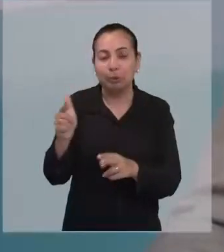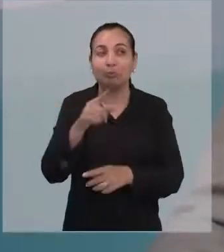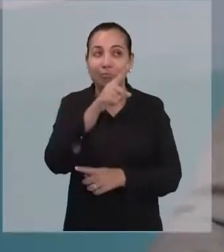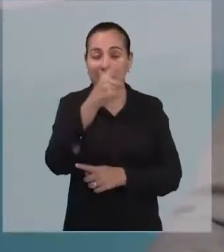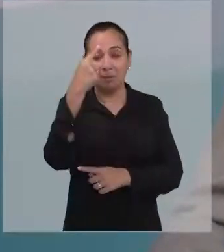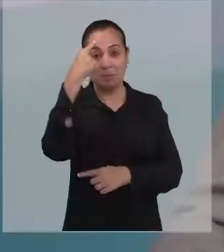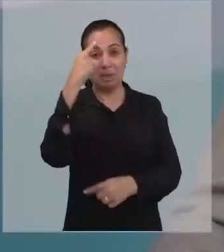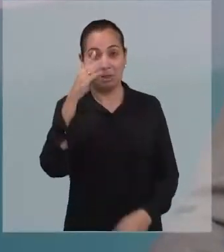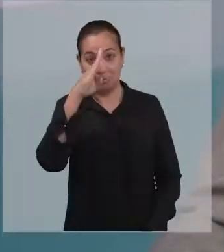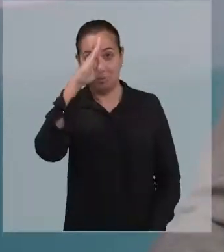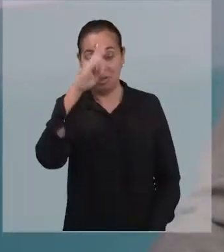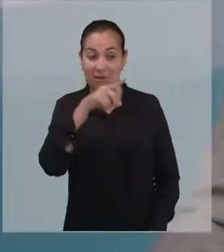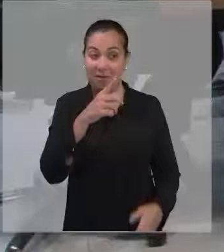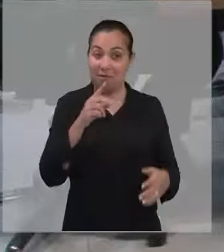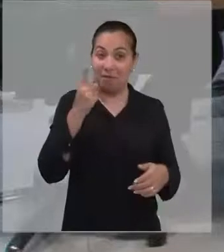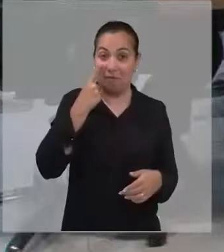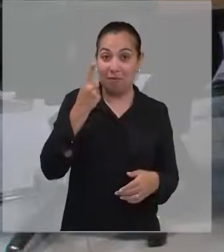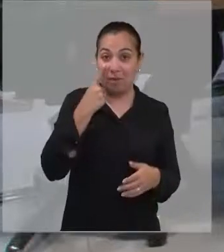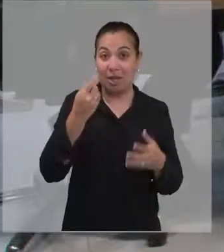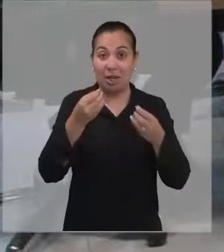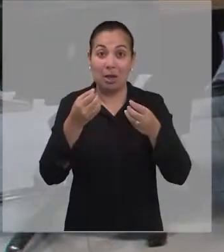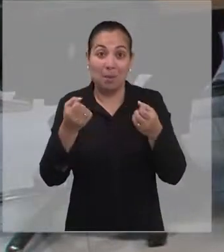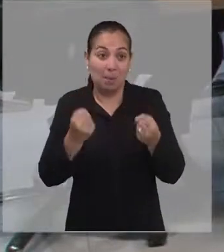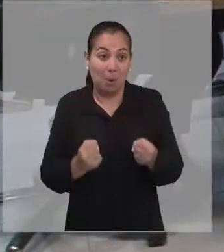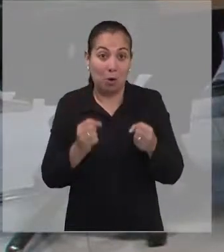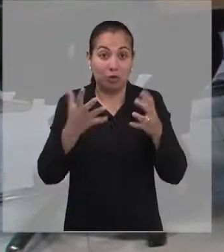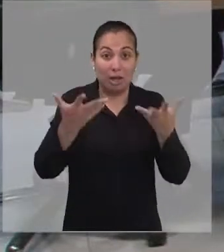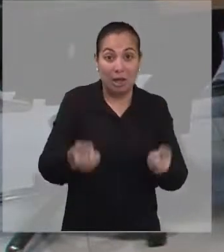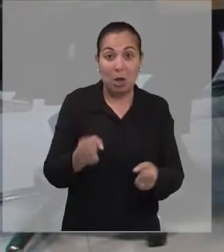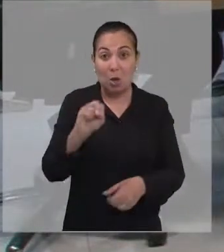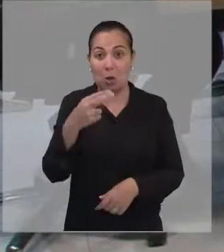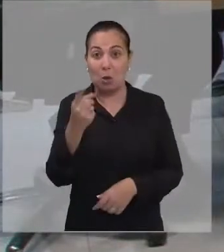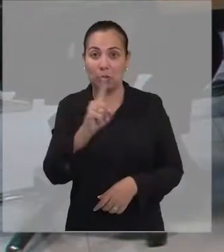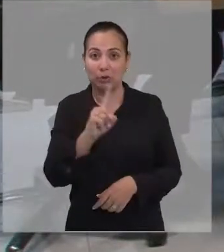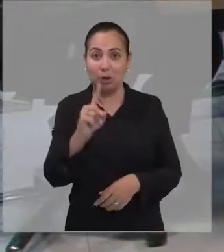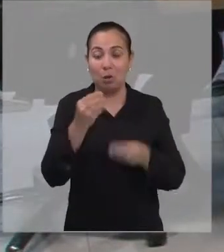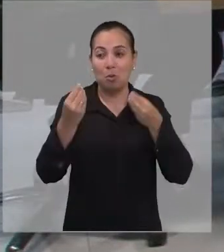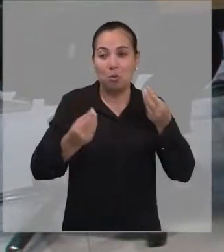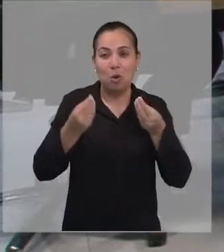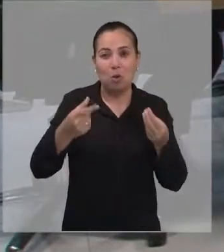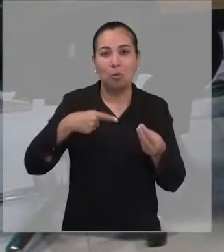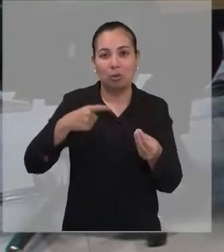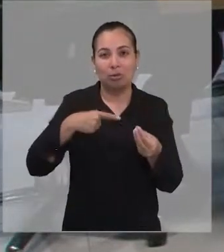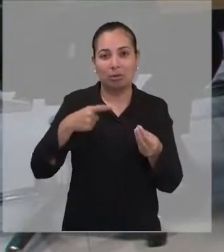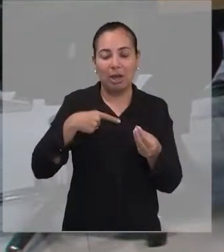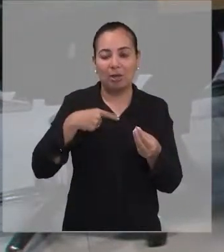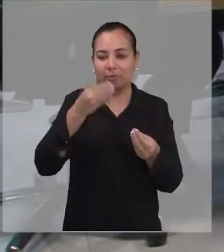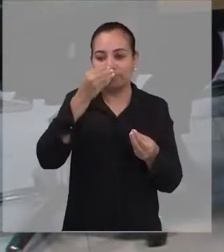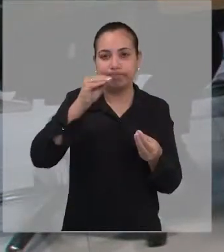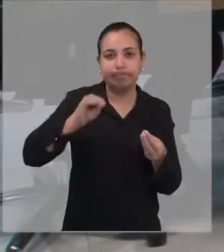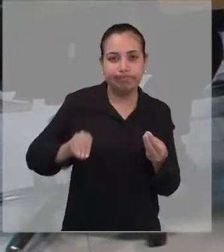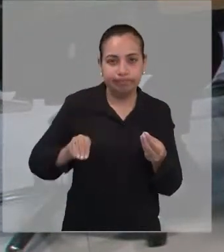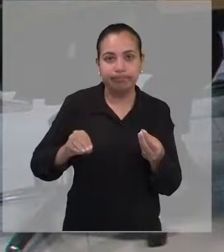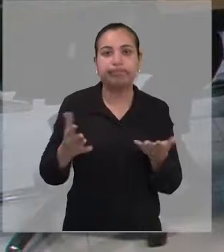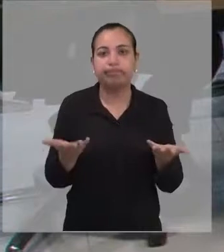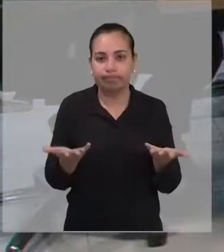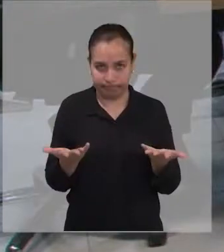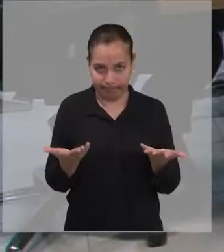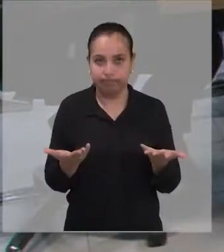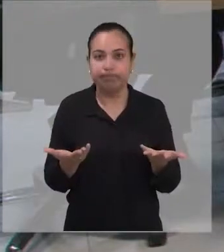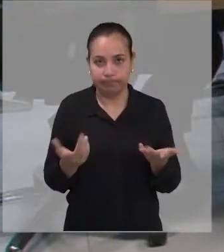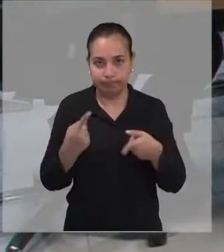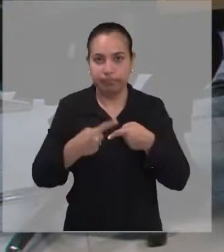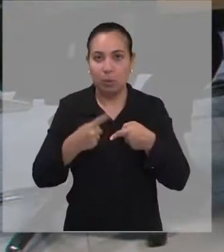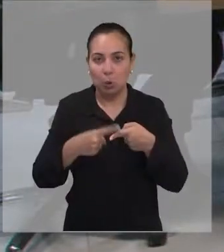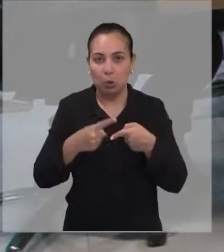aceita, sabendo que pode sofrer a humilhação pública, não deixa de ser rejeitado. Seria a primeira vez que um indicado